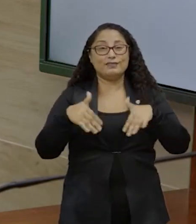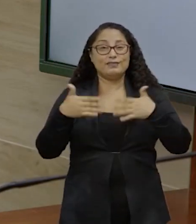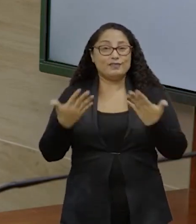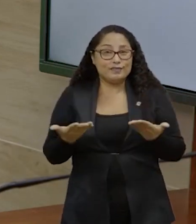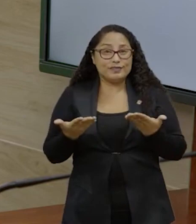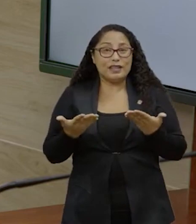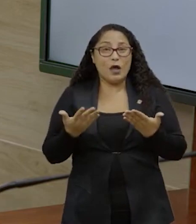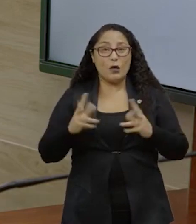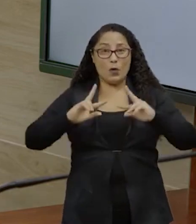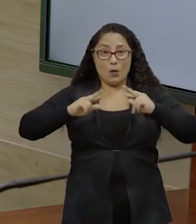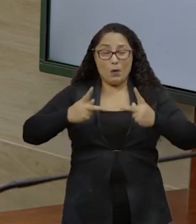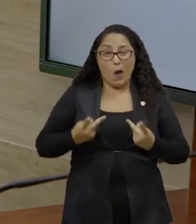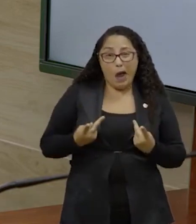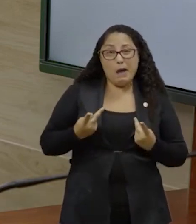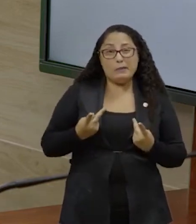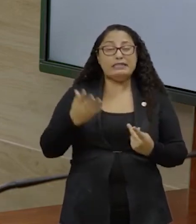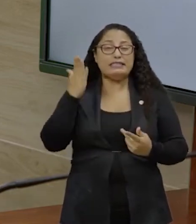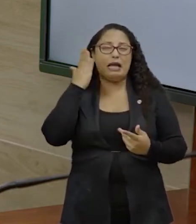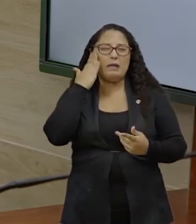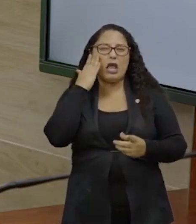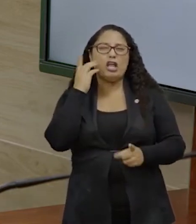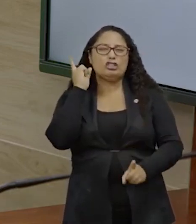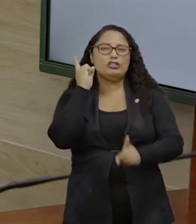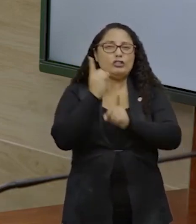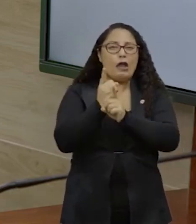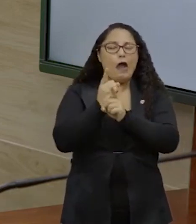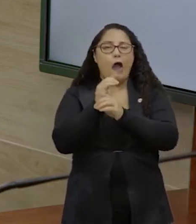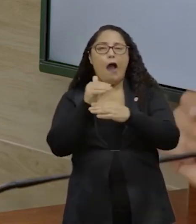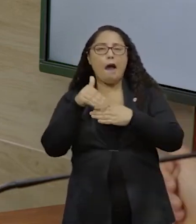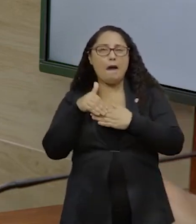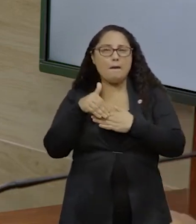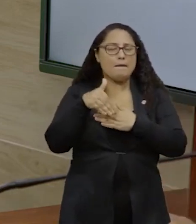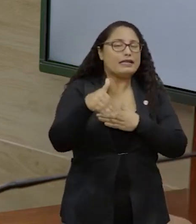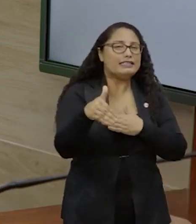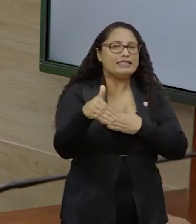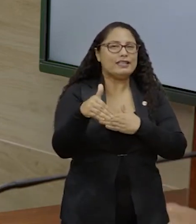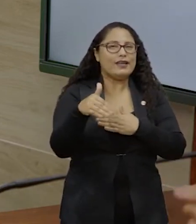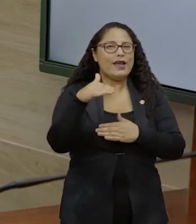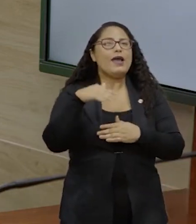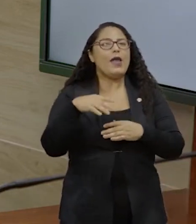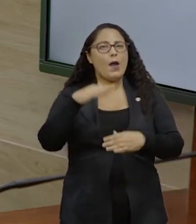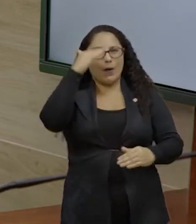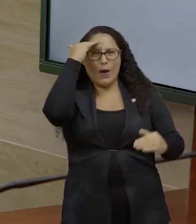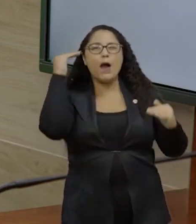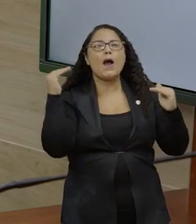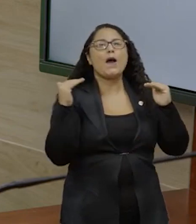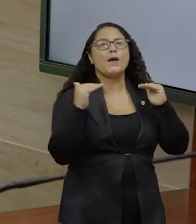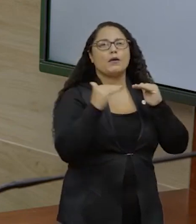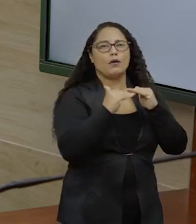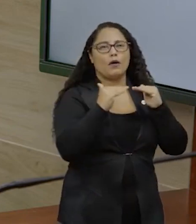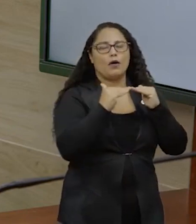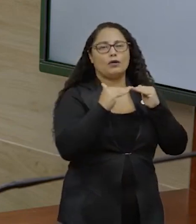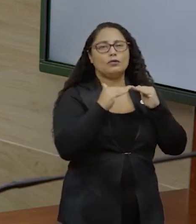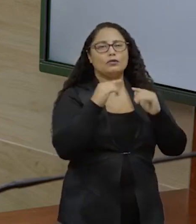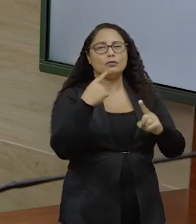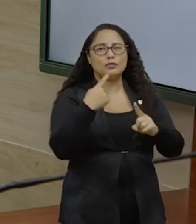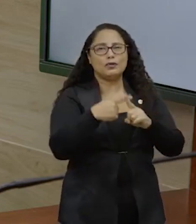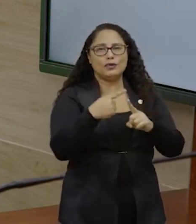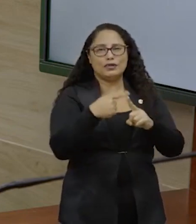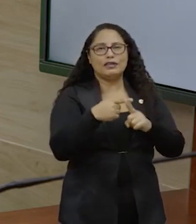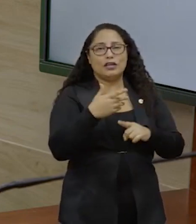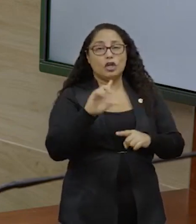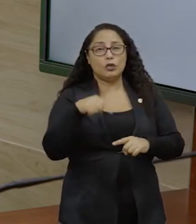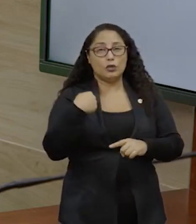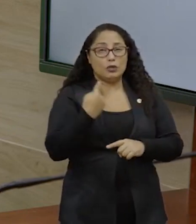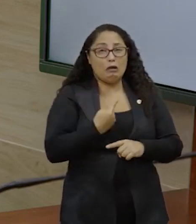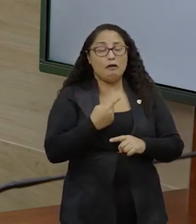assim, sobre o ser humano ser previsível, até um certo ponto eu acabo concordando, porque